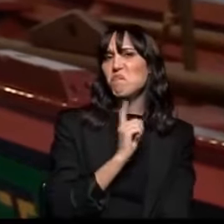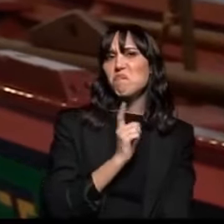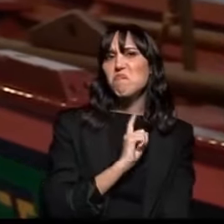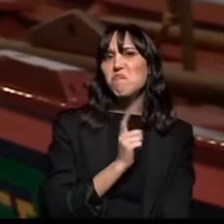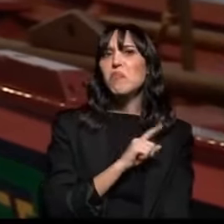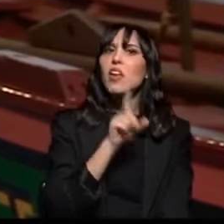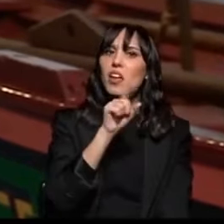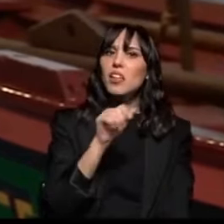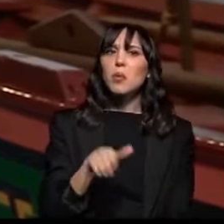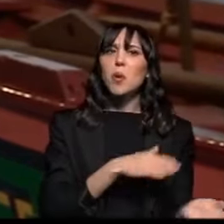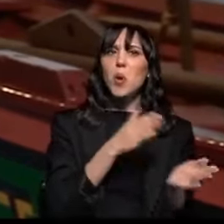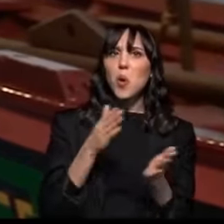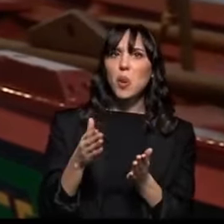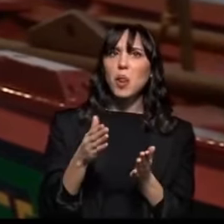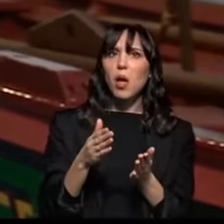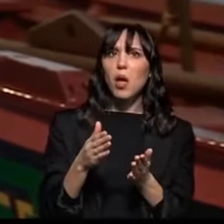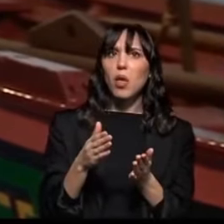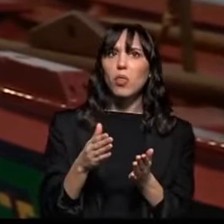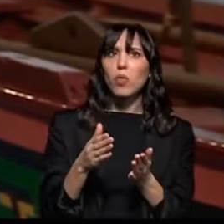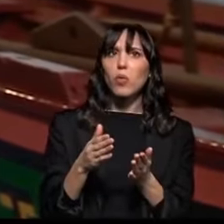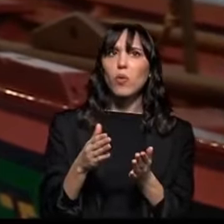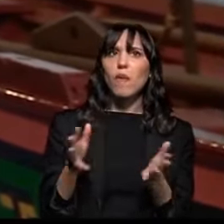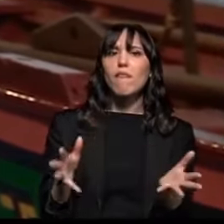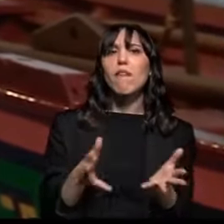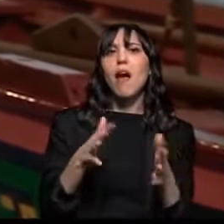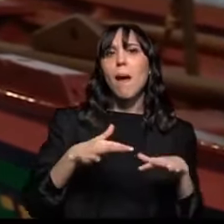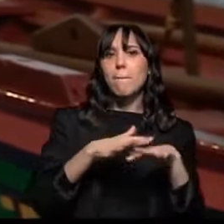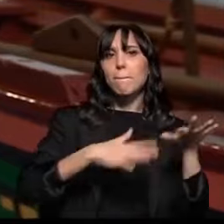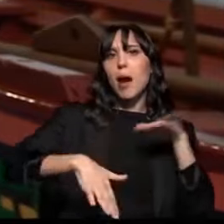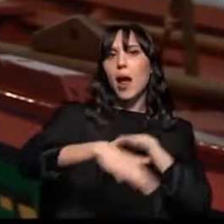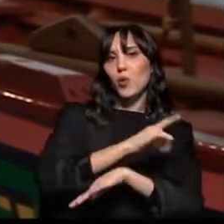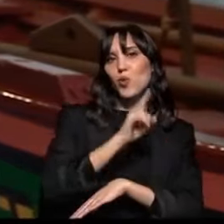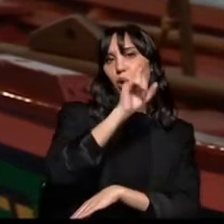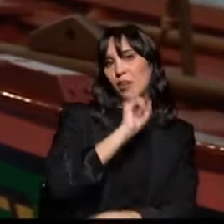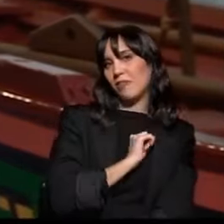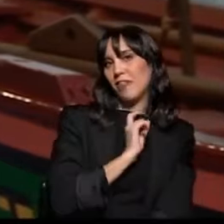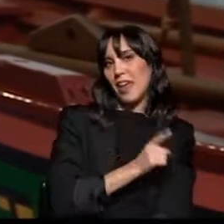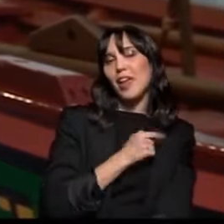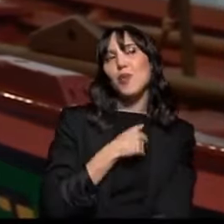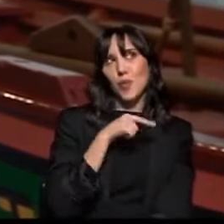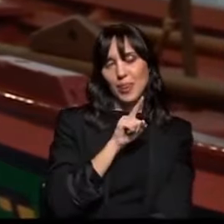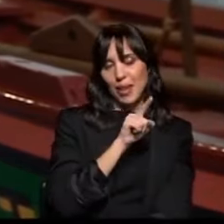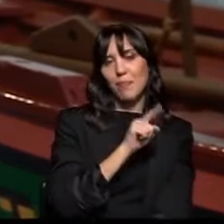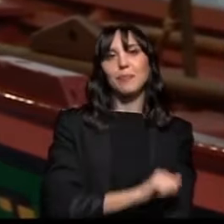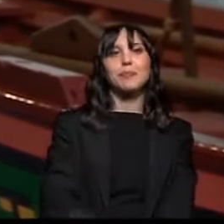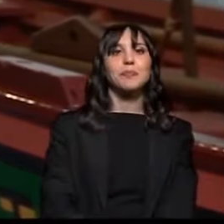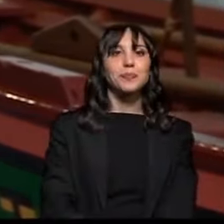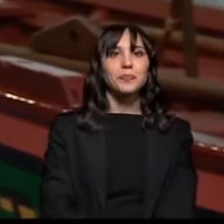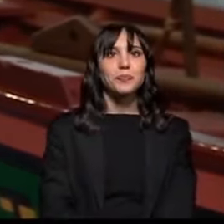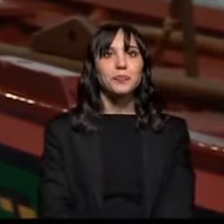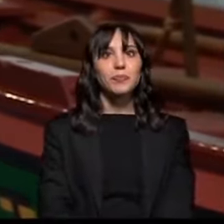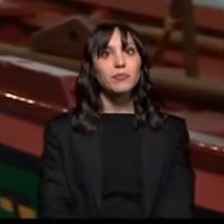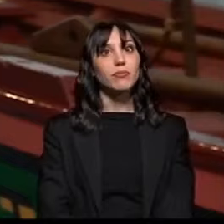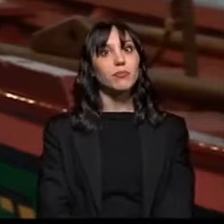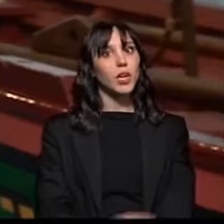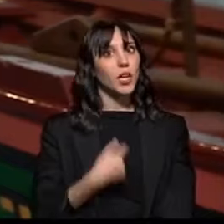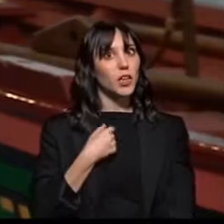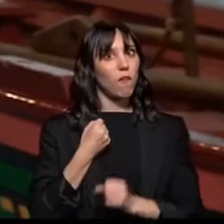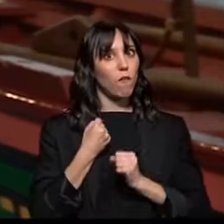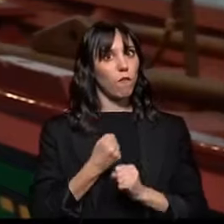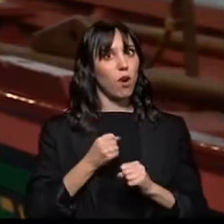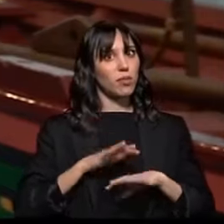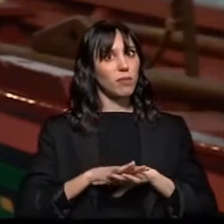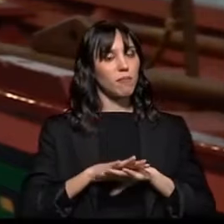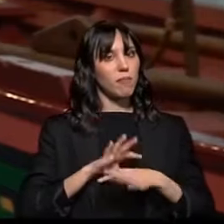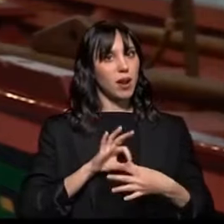para a Jubi Norte, porque eu, na realidade, o meu bairro é o bairro Norte. Ora, muito bem. E aqui é muito bairrismo entre bairros, sim.